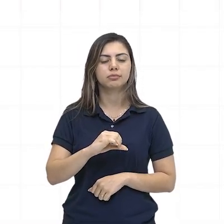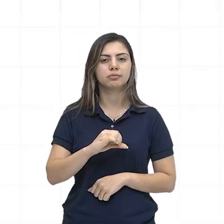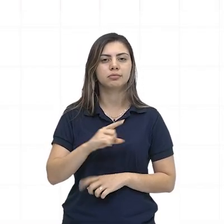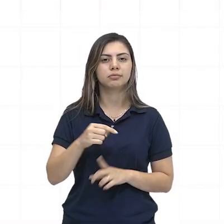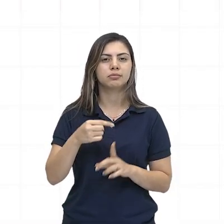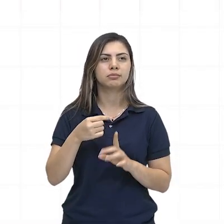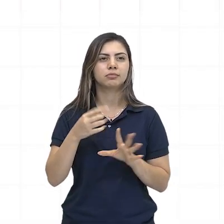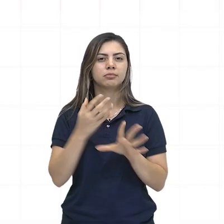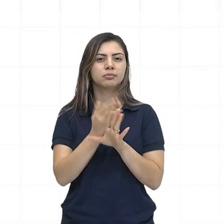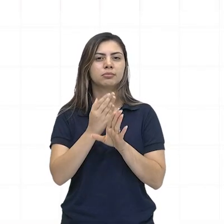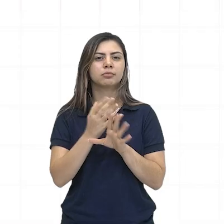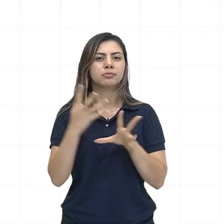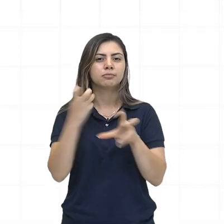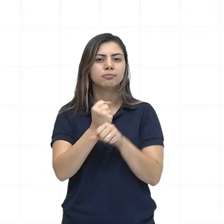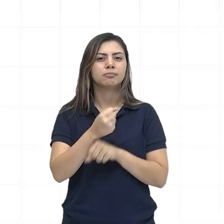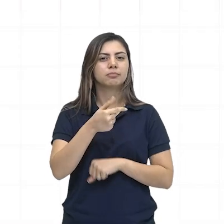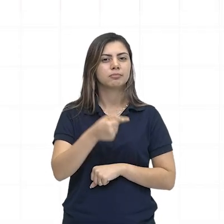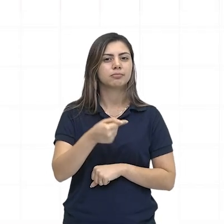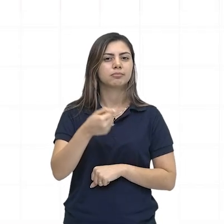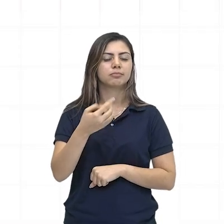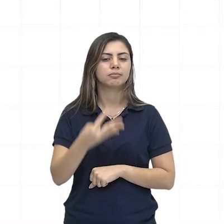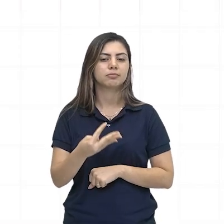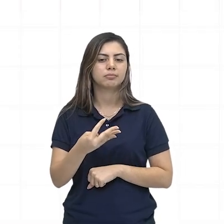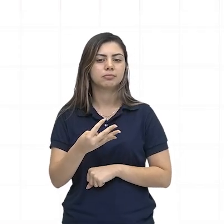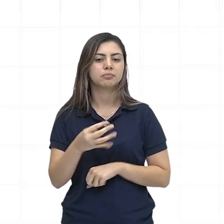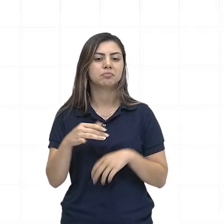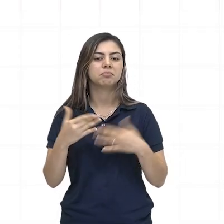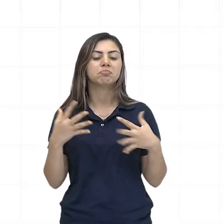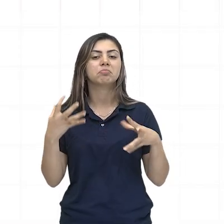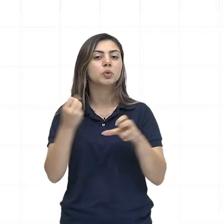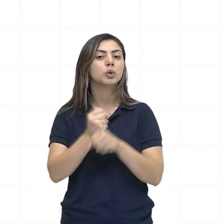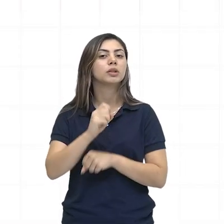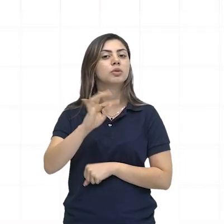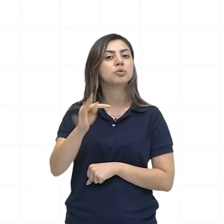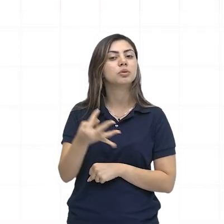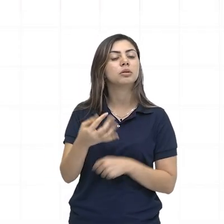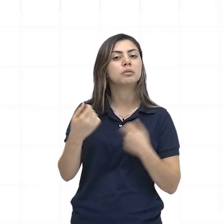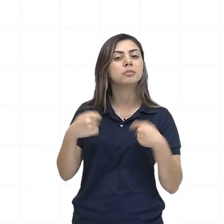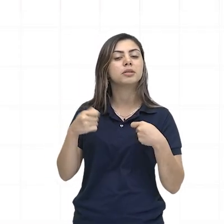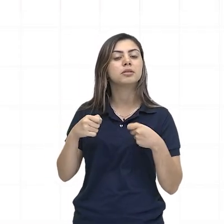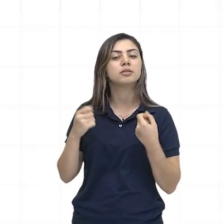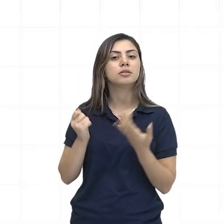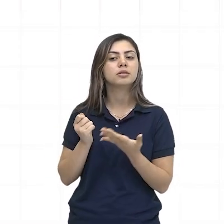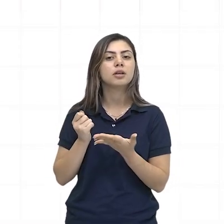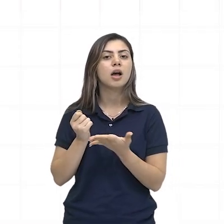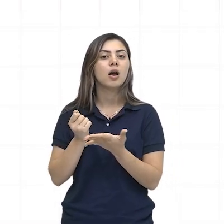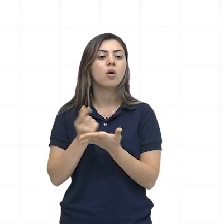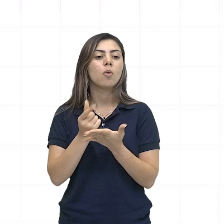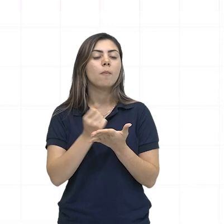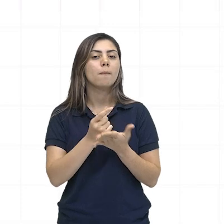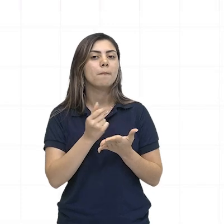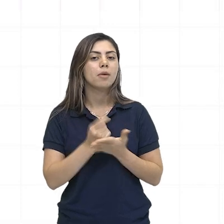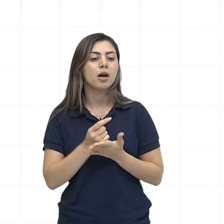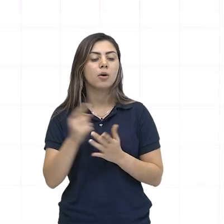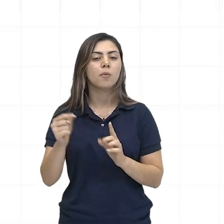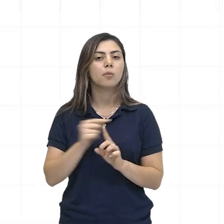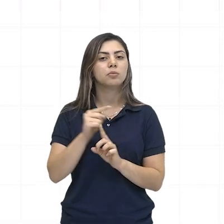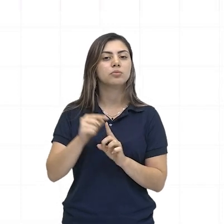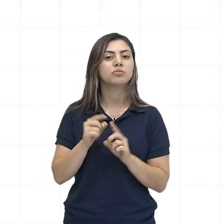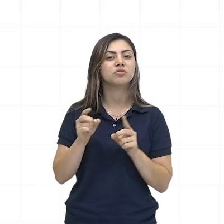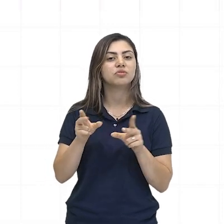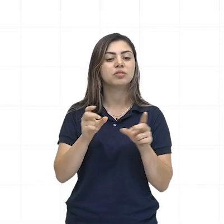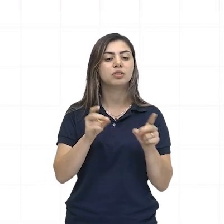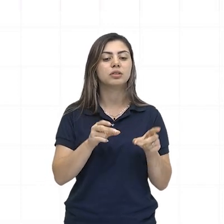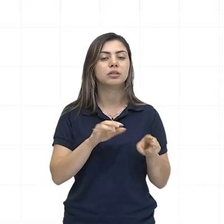74. Então, qual o total de toneladas aqui certo? São consumidas, né, na